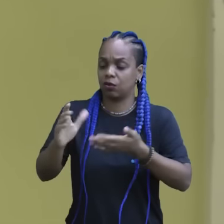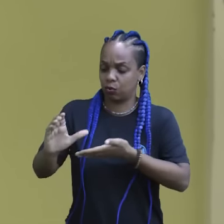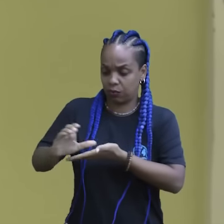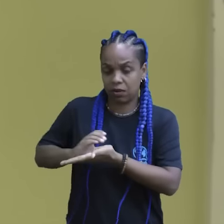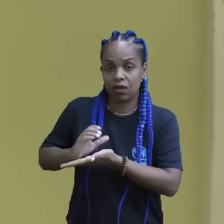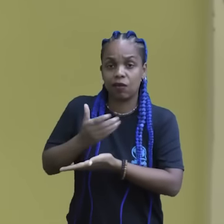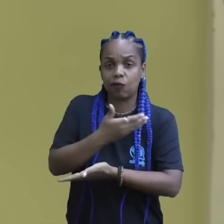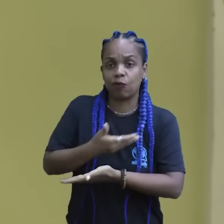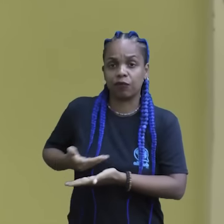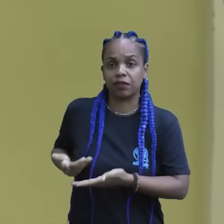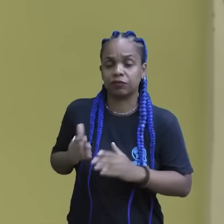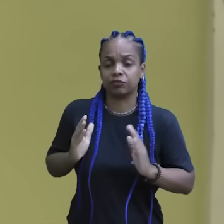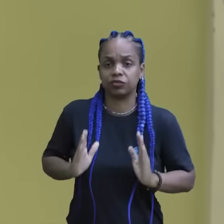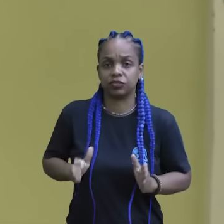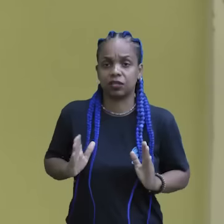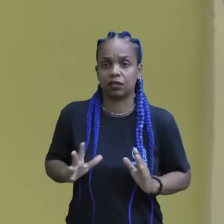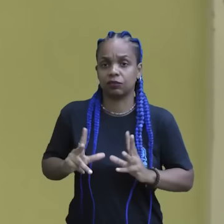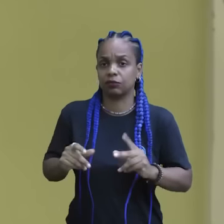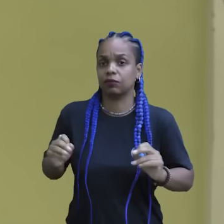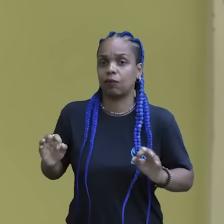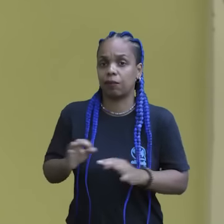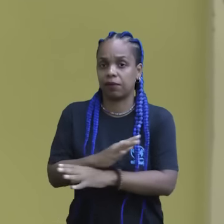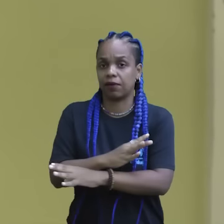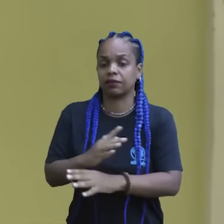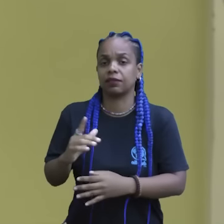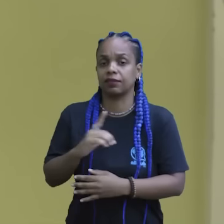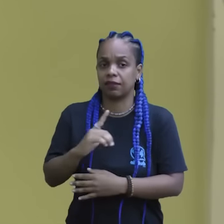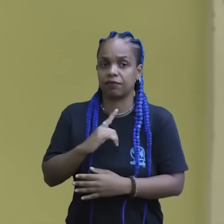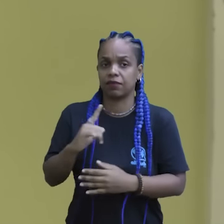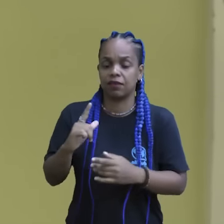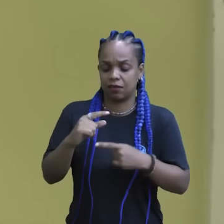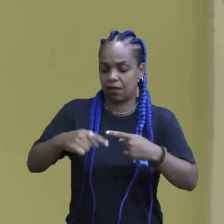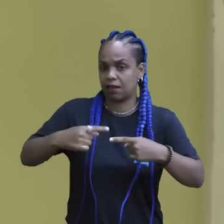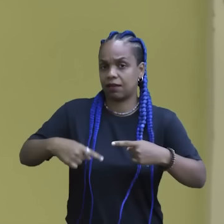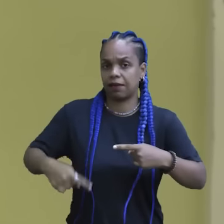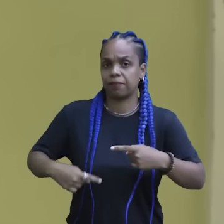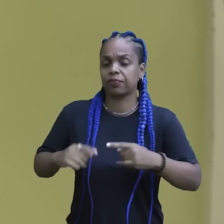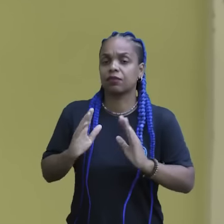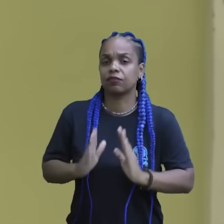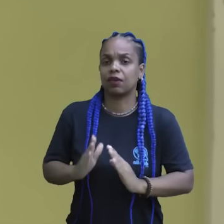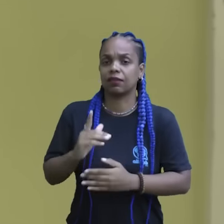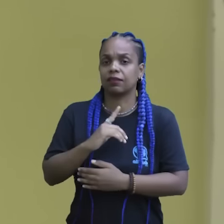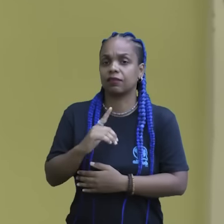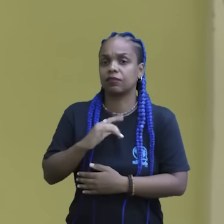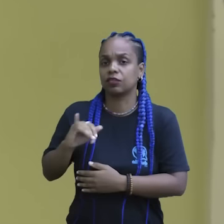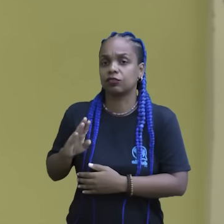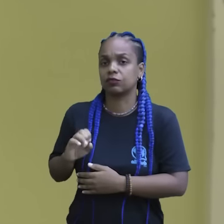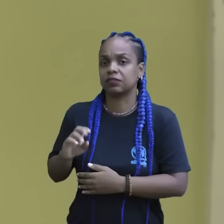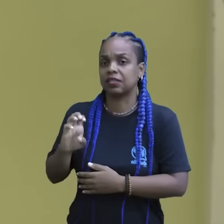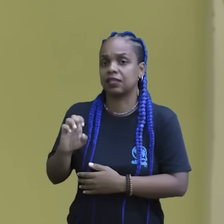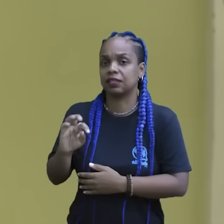governo Juscelino, ele teve dinheiro de um período do Brasil democrata,